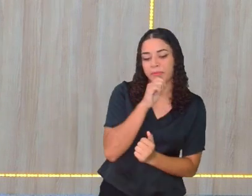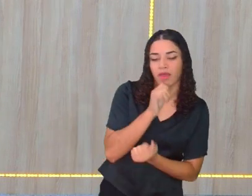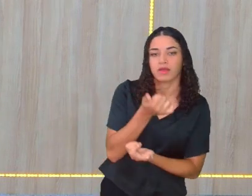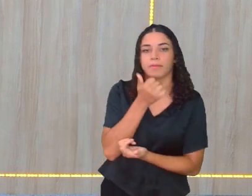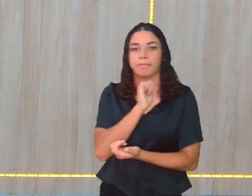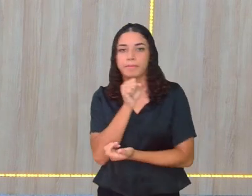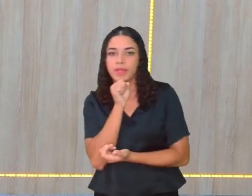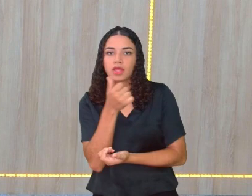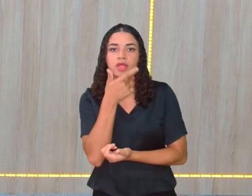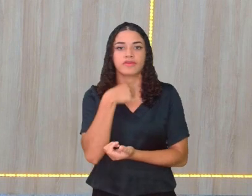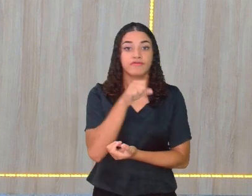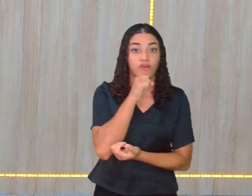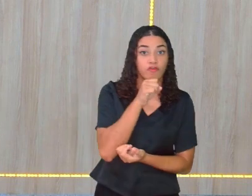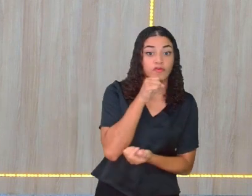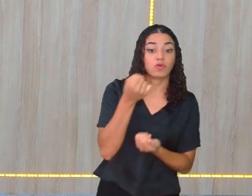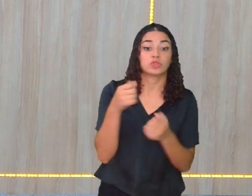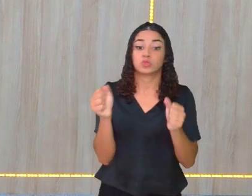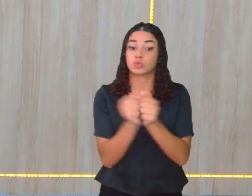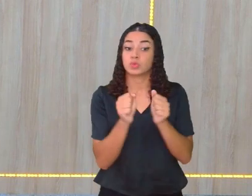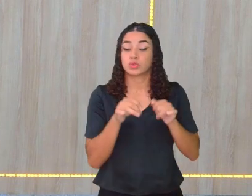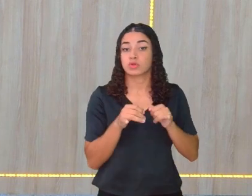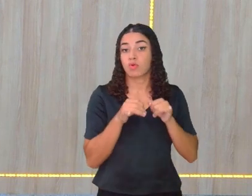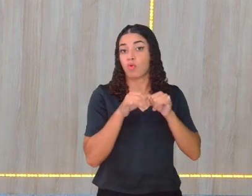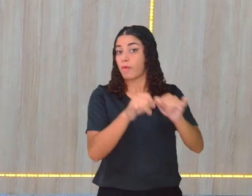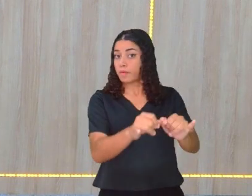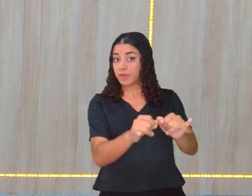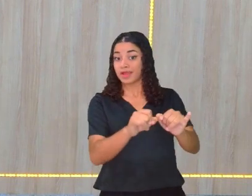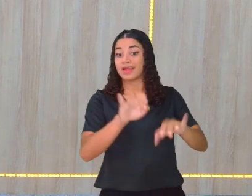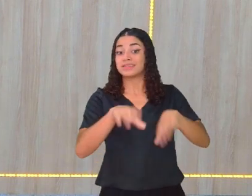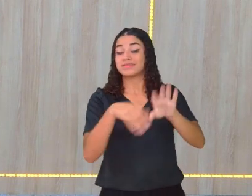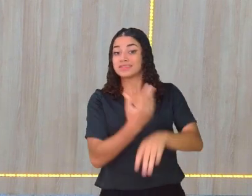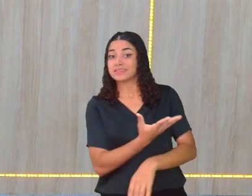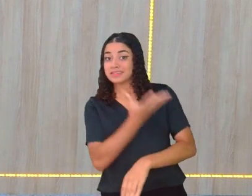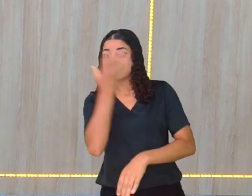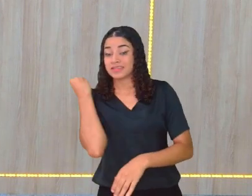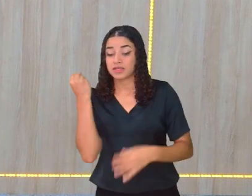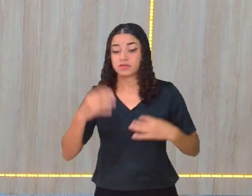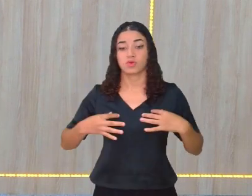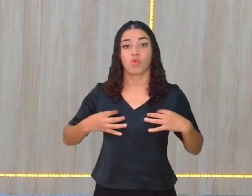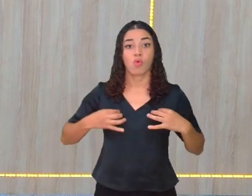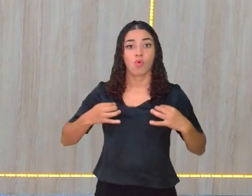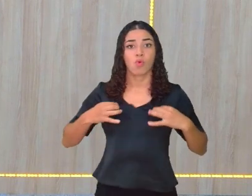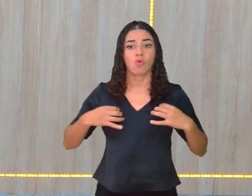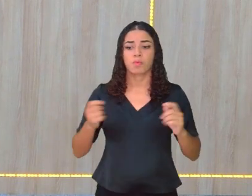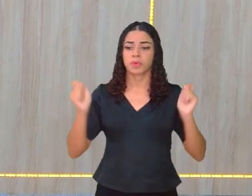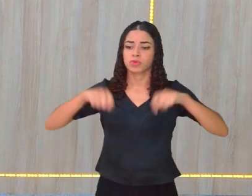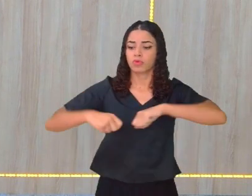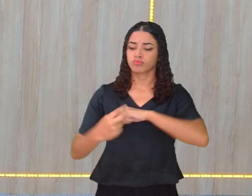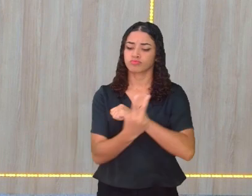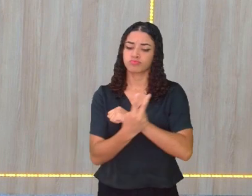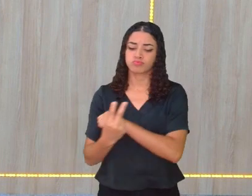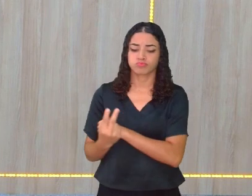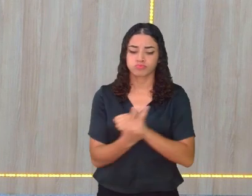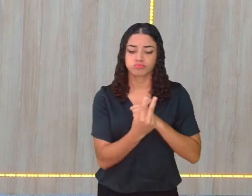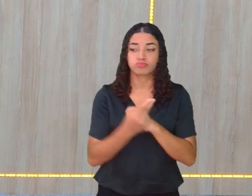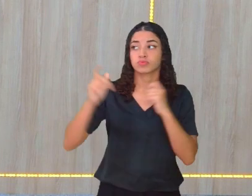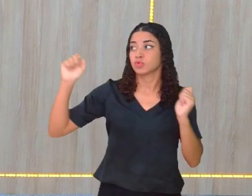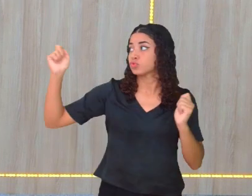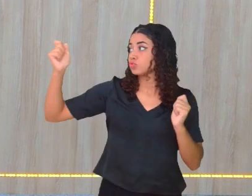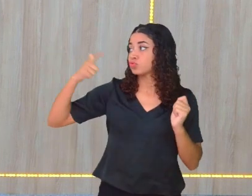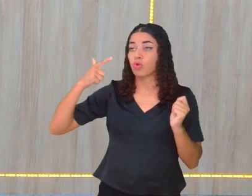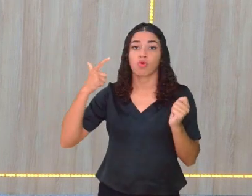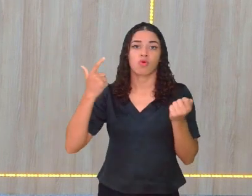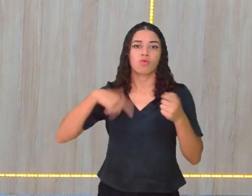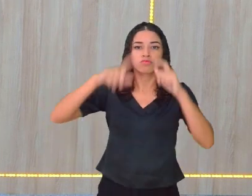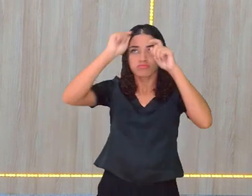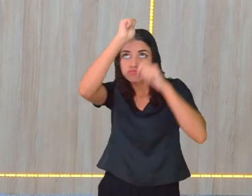as avós nas compras e às vezes esquecem de ir com uma roupa, né, que possa proteger em relação ao sol. Um